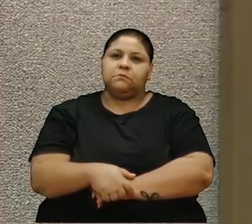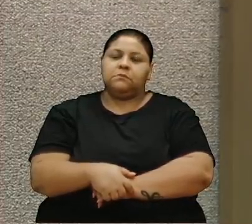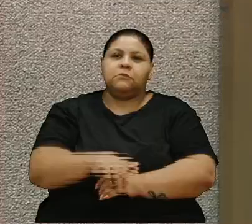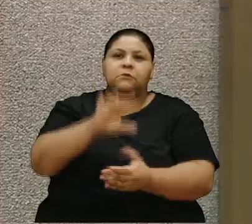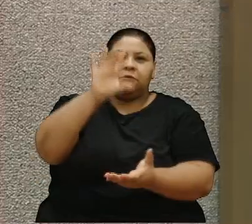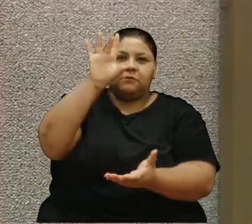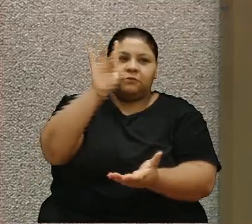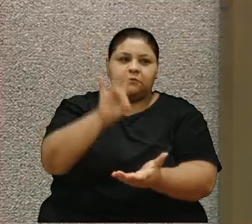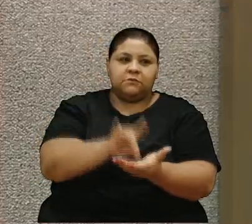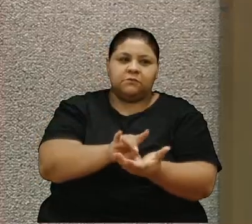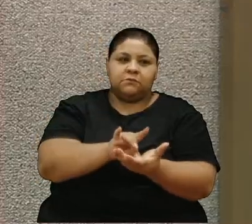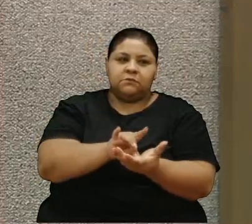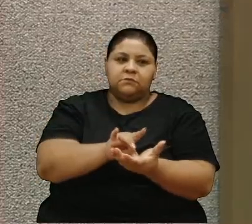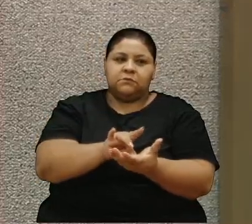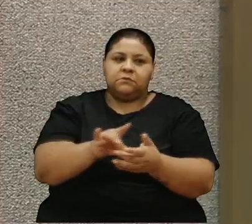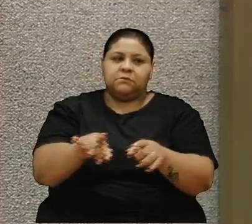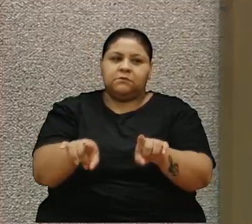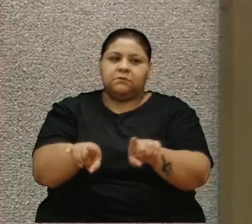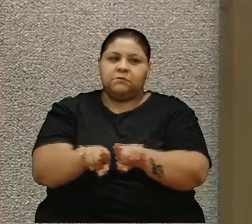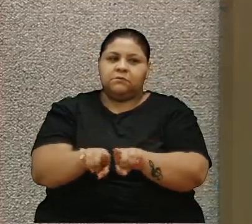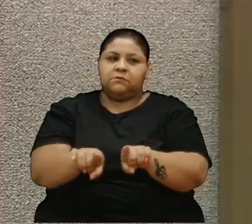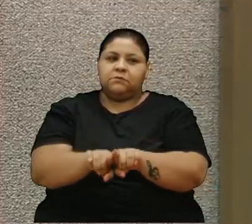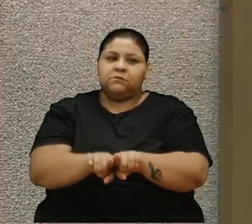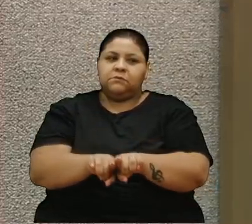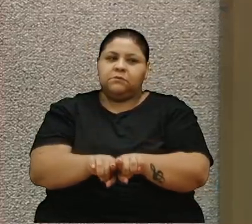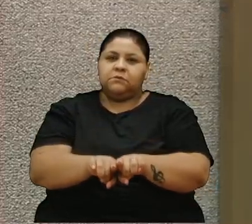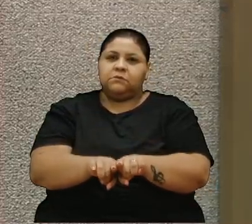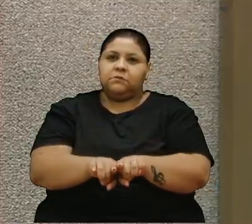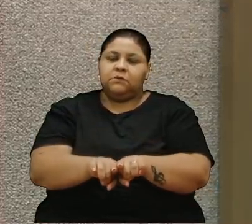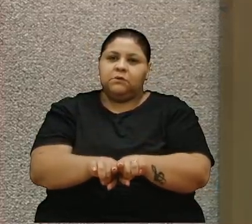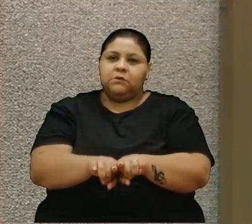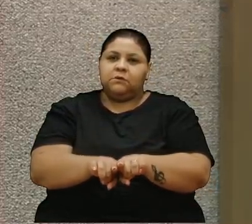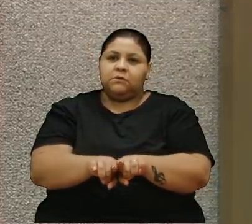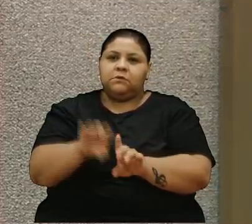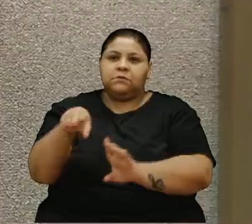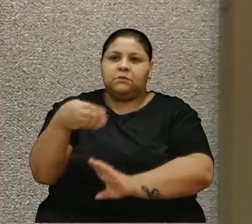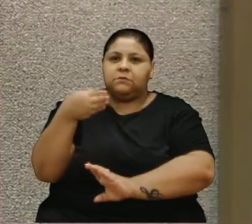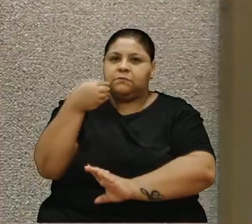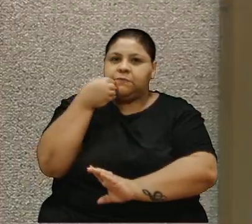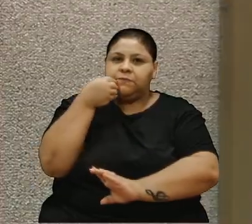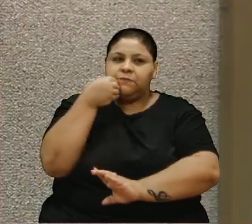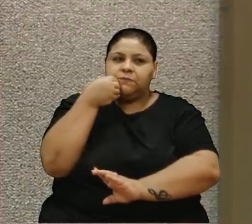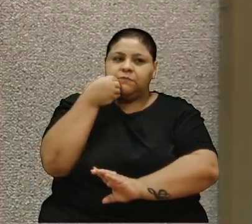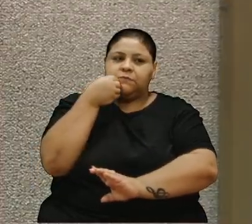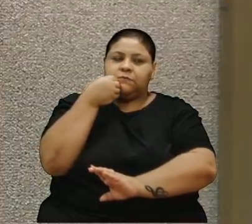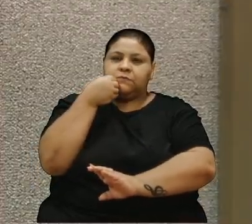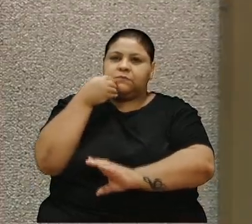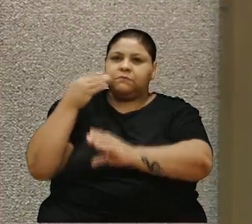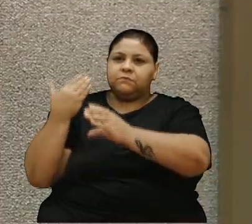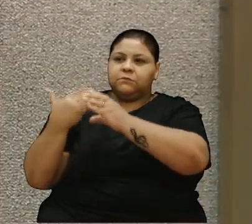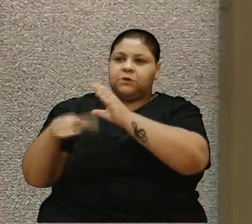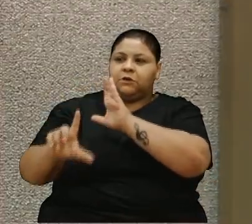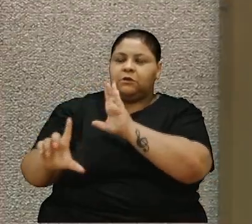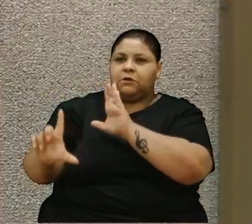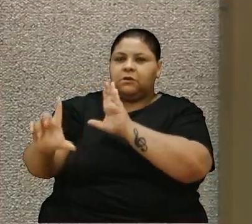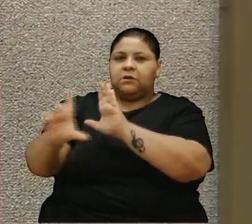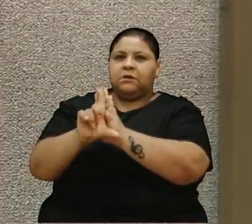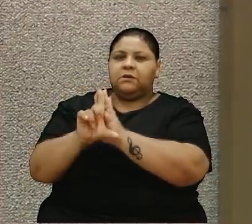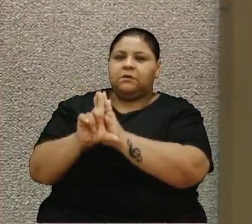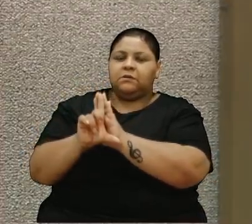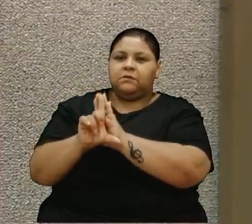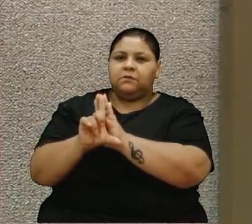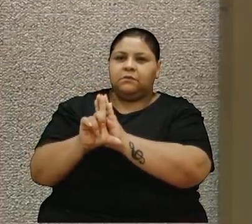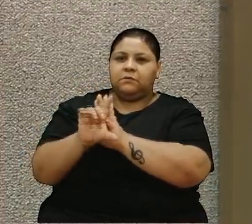do município de Caxias do Sul, o qual eu tive a oportunidade de encaminhar a lei que